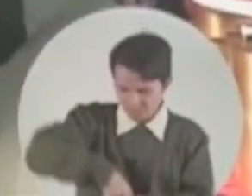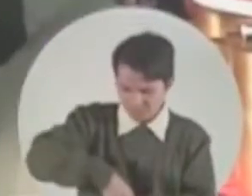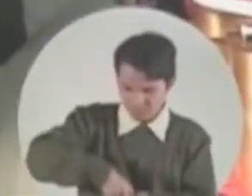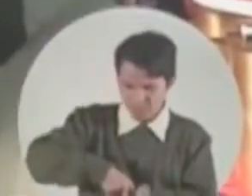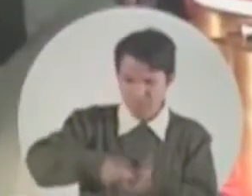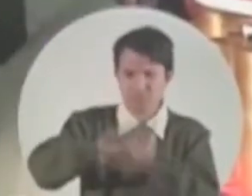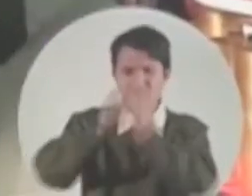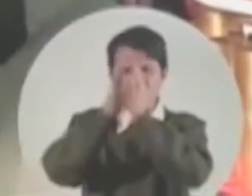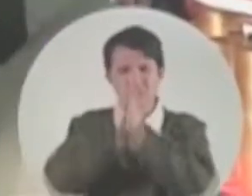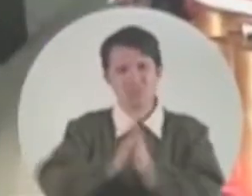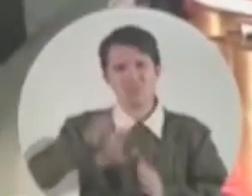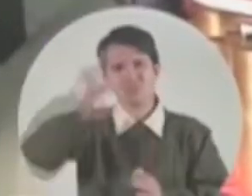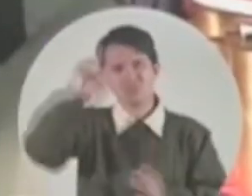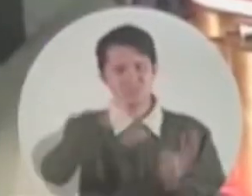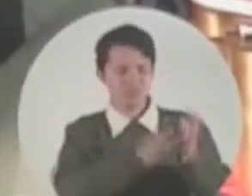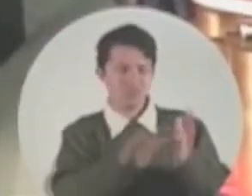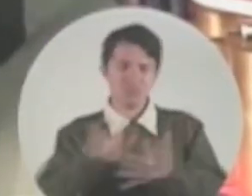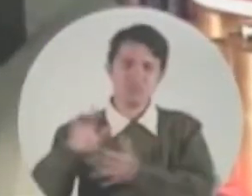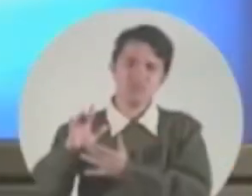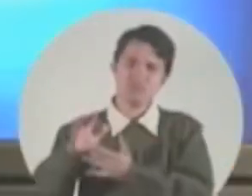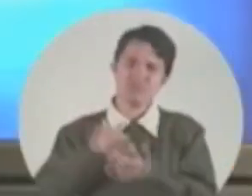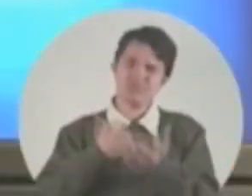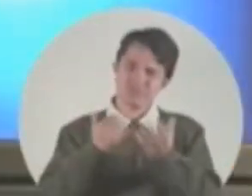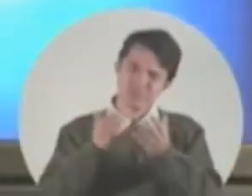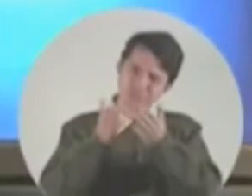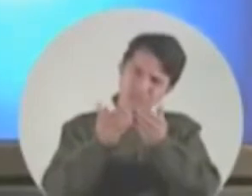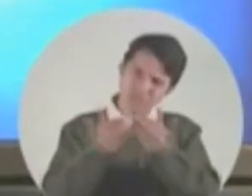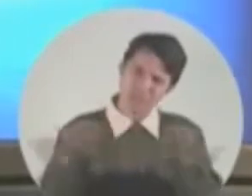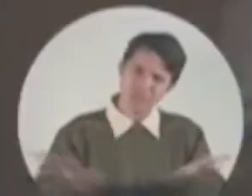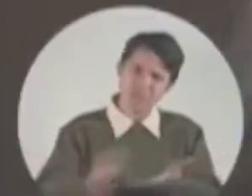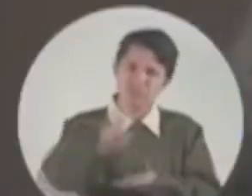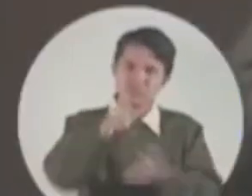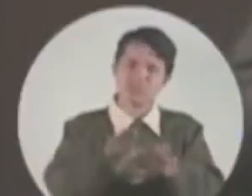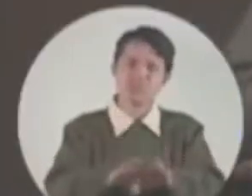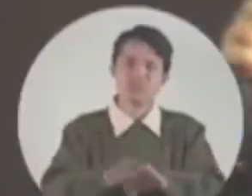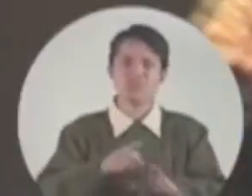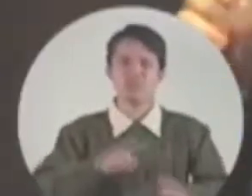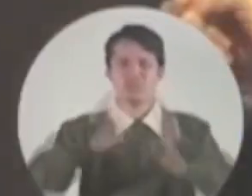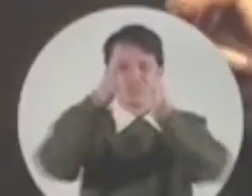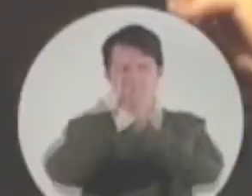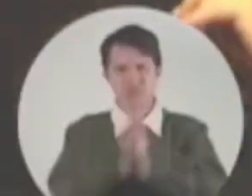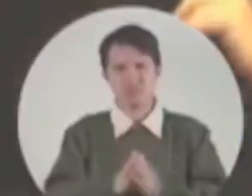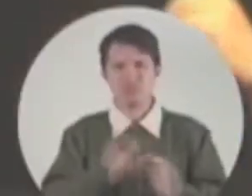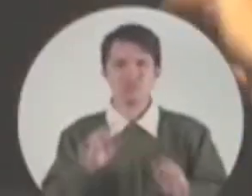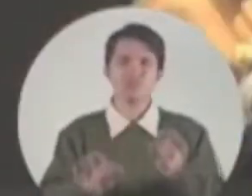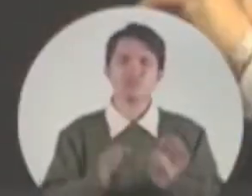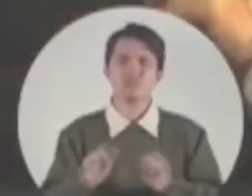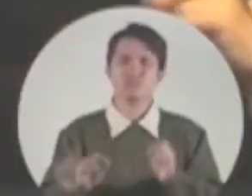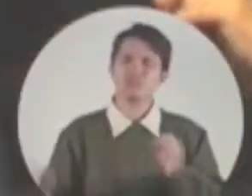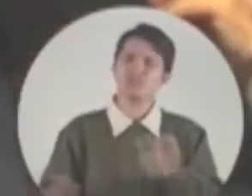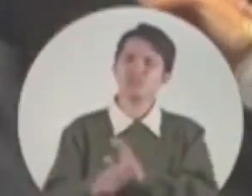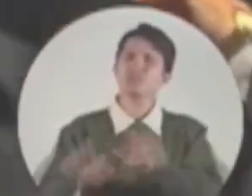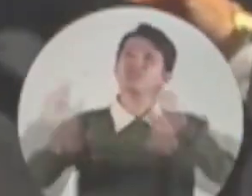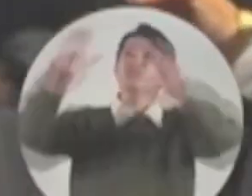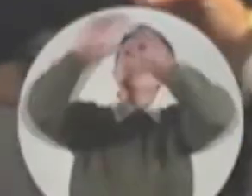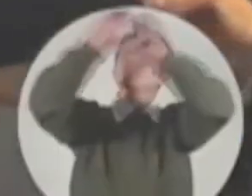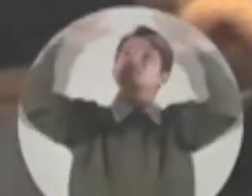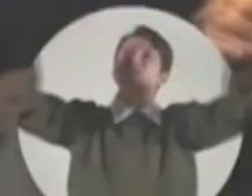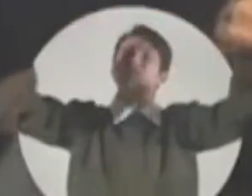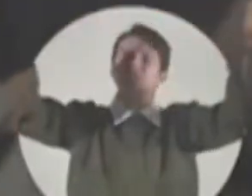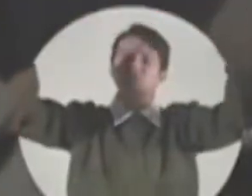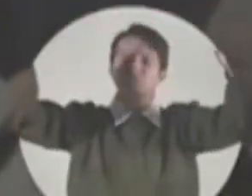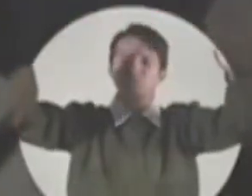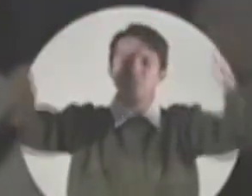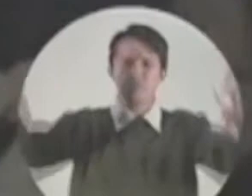E não aprendeu ainda a se colocar aos pés de Jesus. Eu venho aqui hoje em nome de Jesus convidar você a viver uma adoração